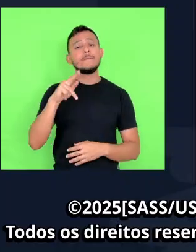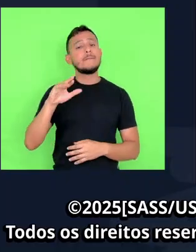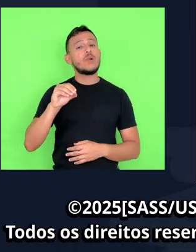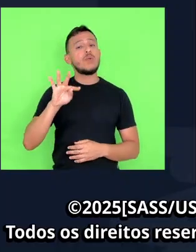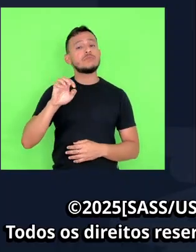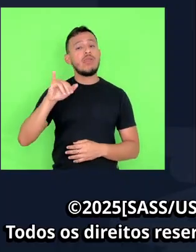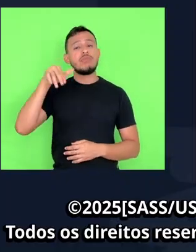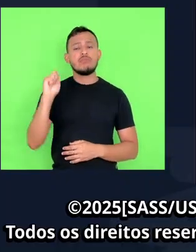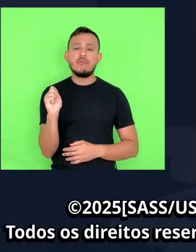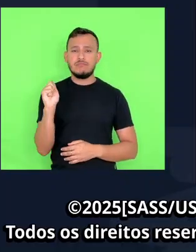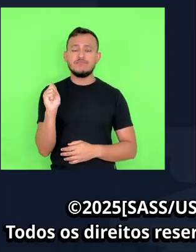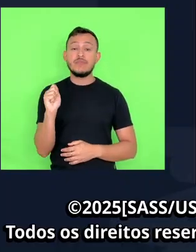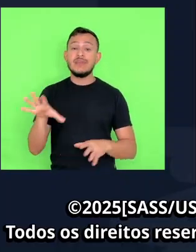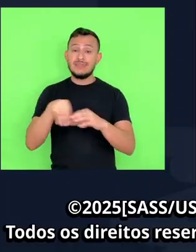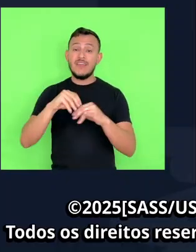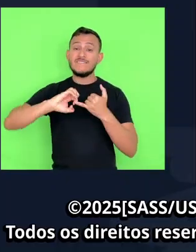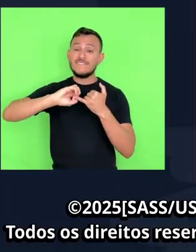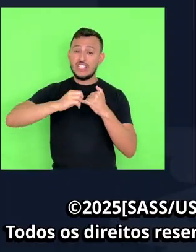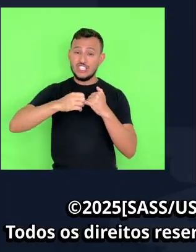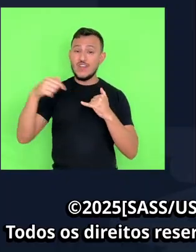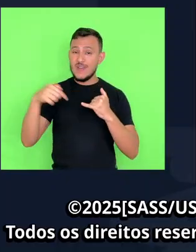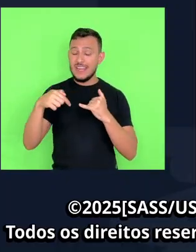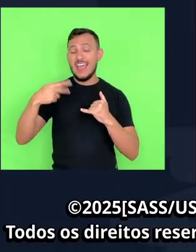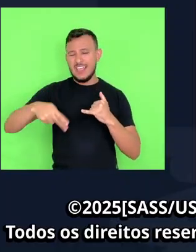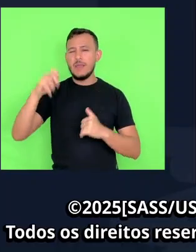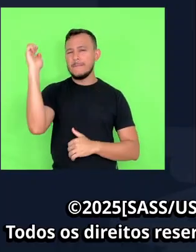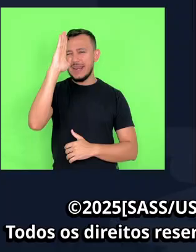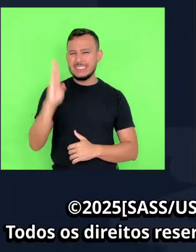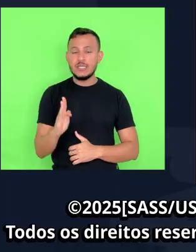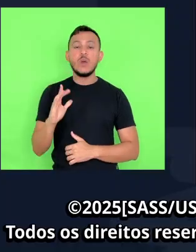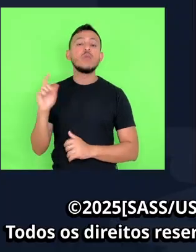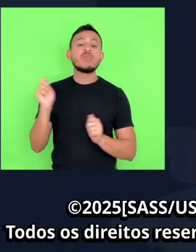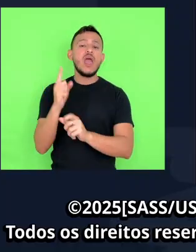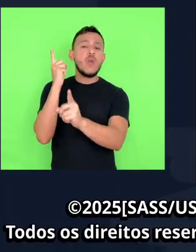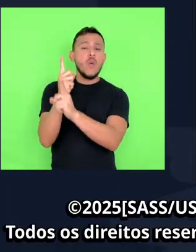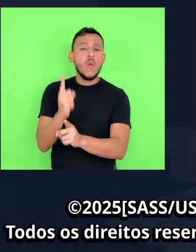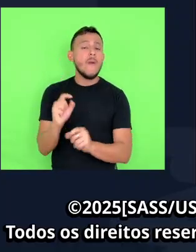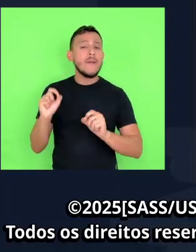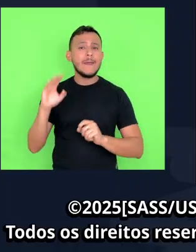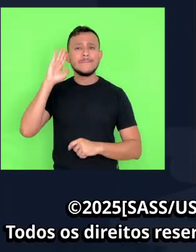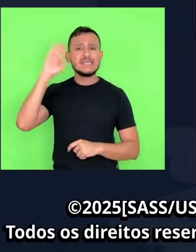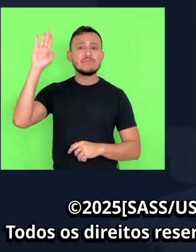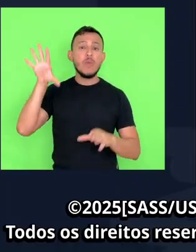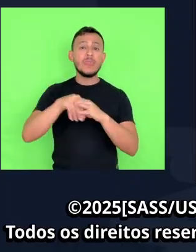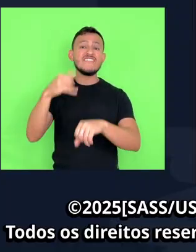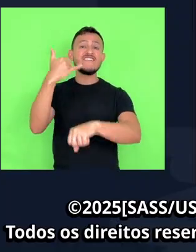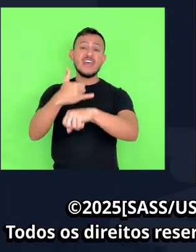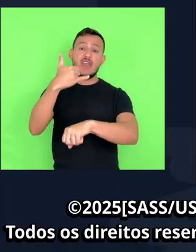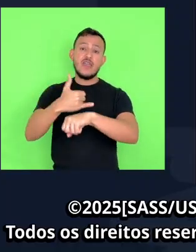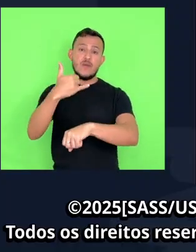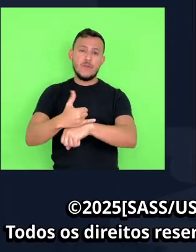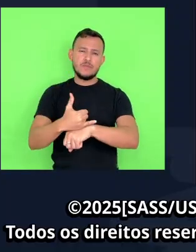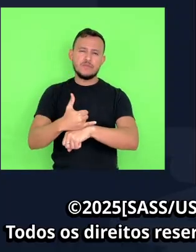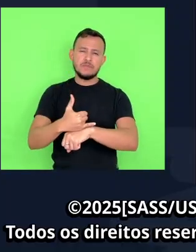muitos. No feijão, nós, no Brasil, encontramos uma das maiores fontes de ferro. A